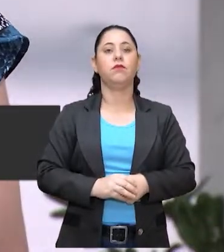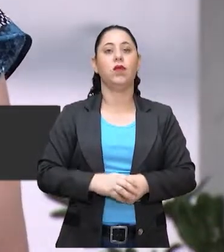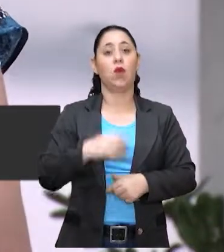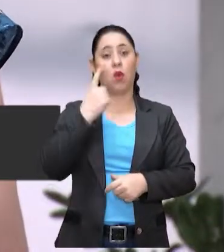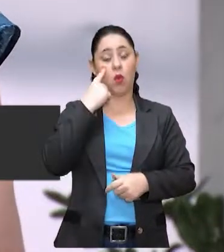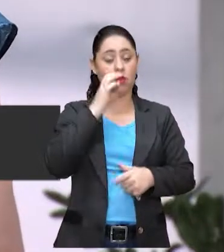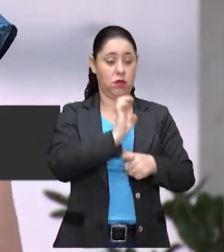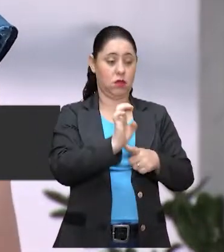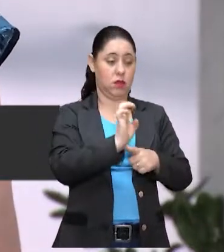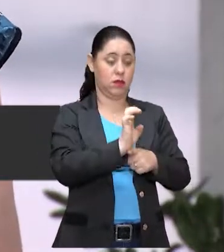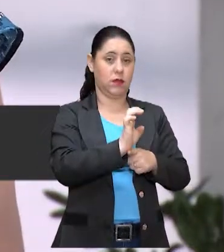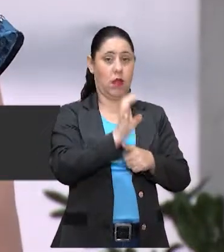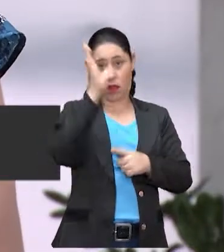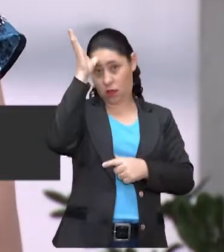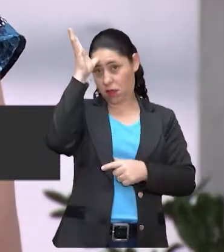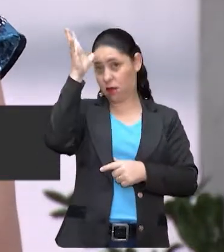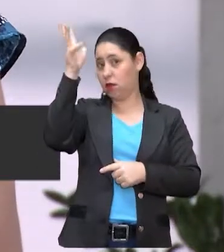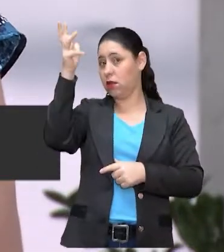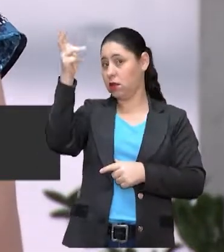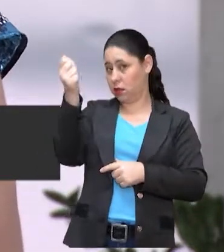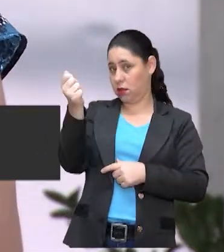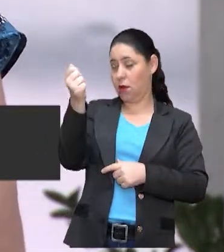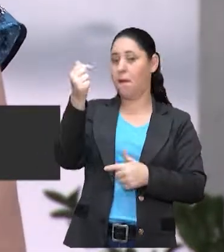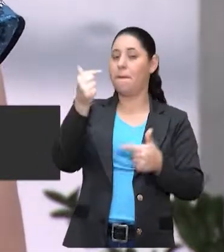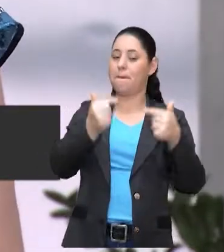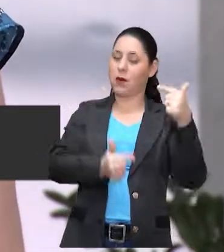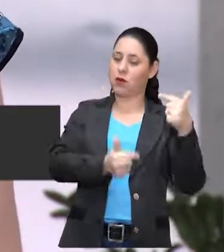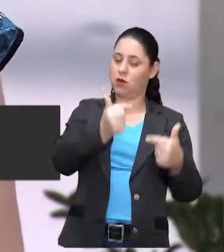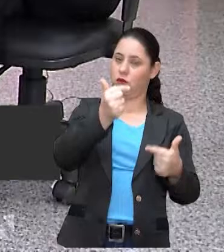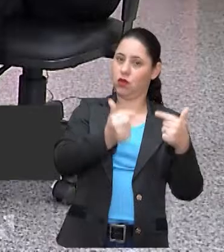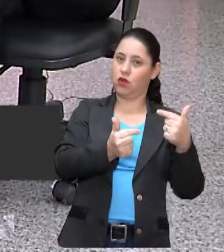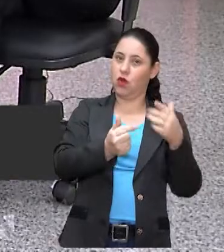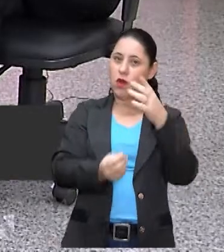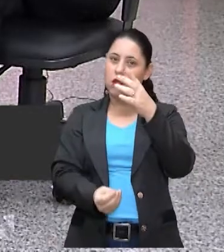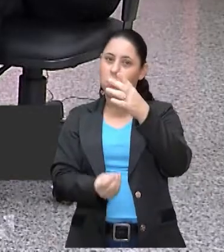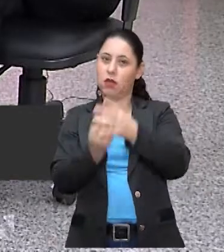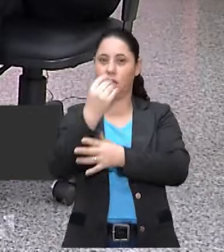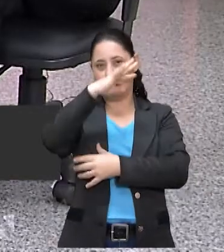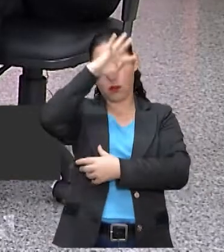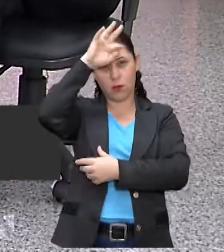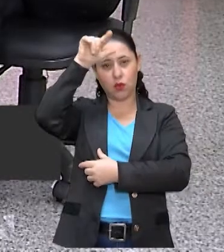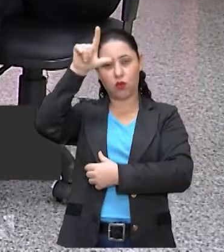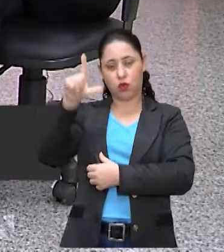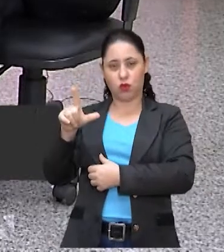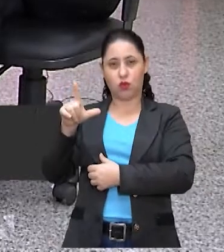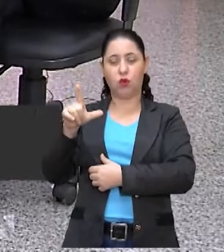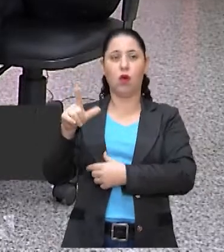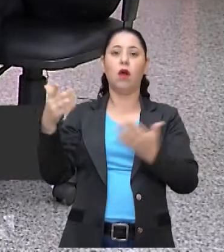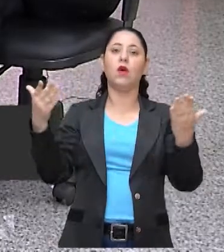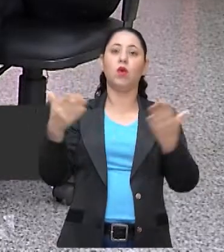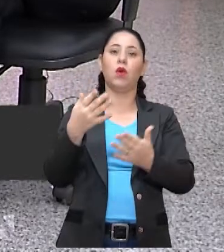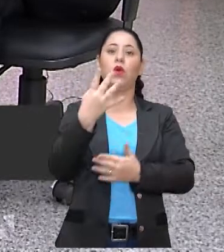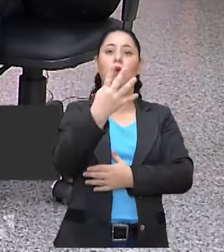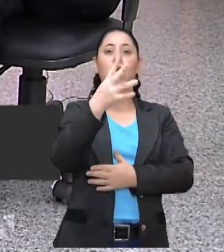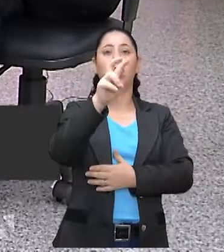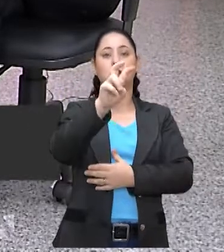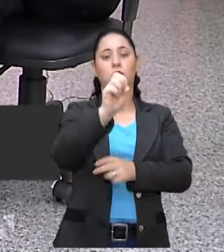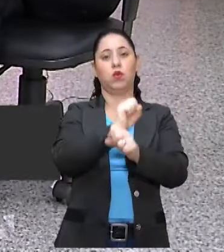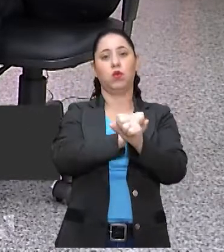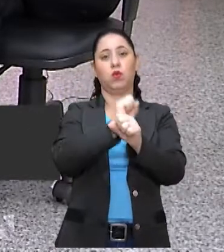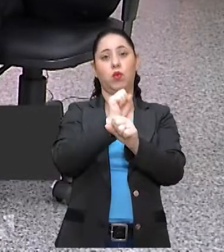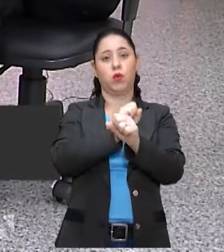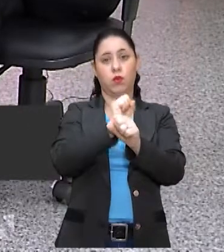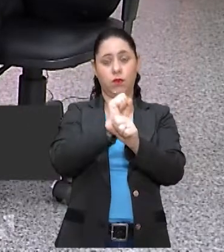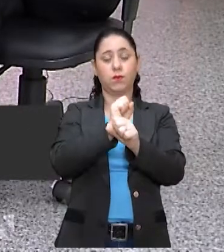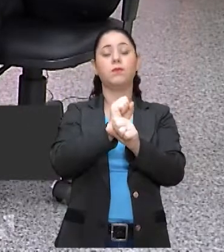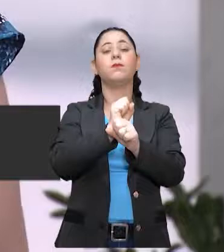Lá vamos para o nosso estado mesmo, uma decisão política acabou criando Mato Grosso do Sul, completamos então